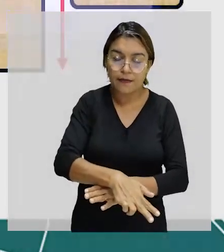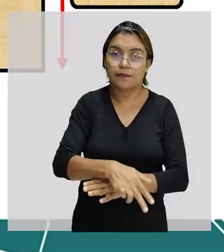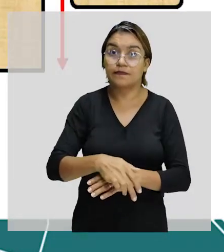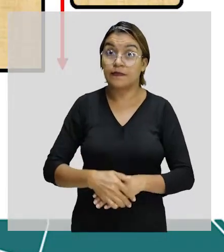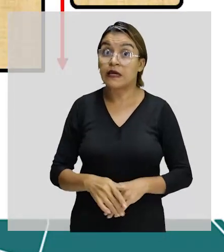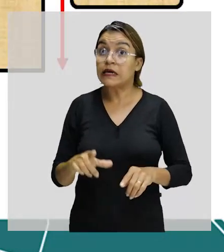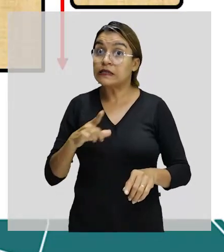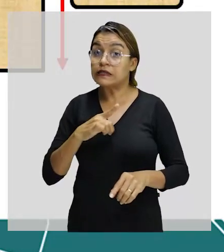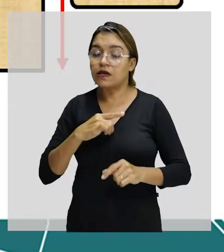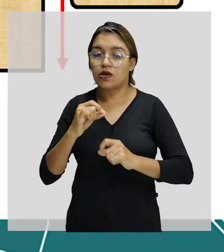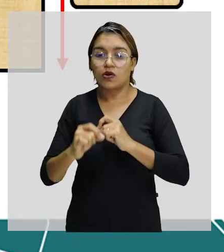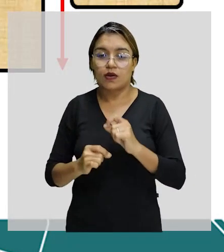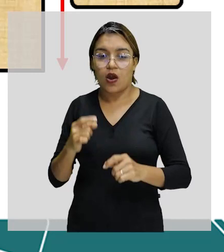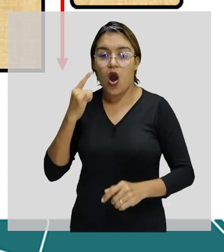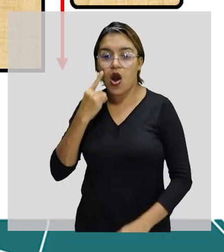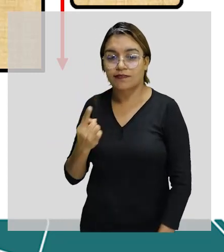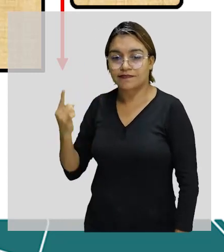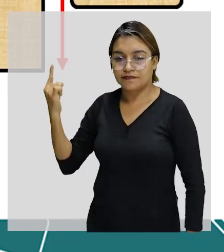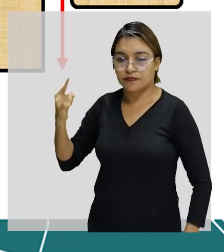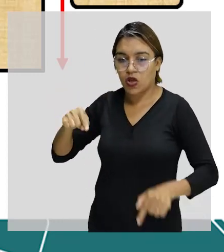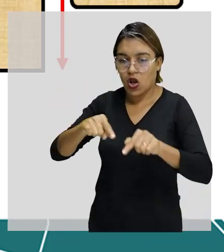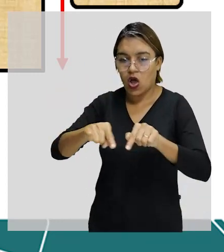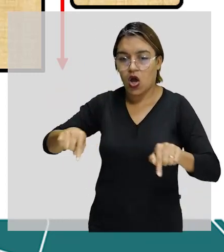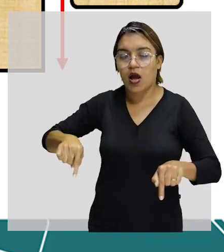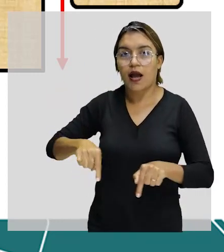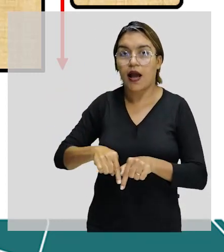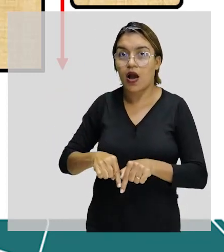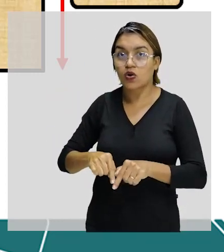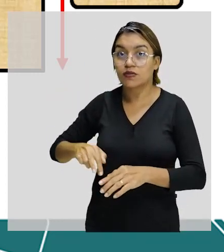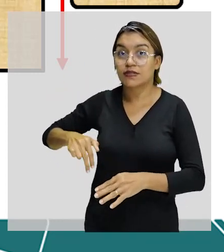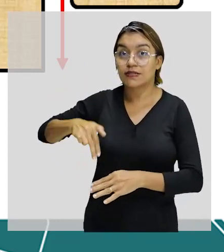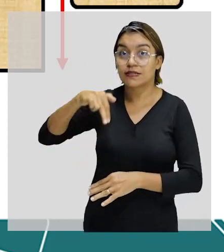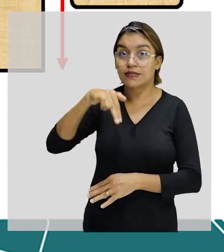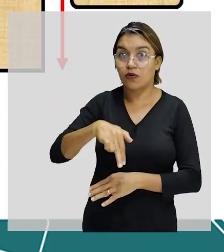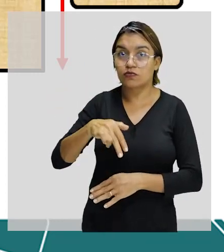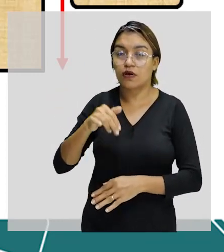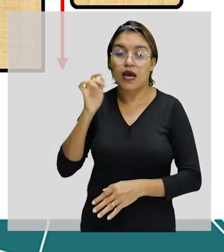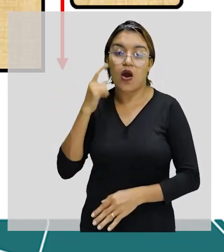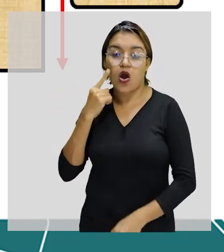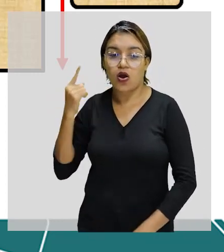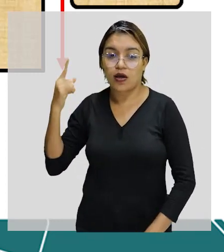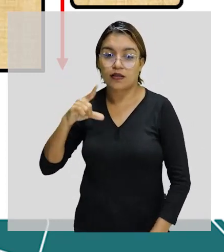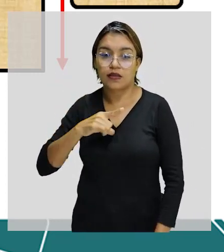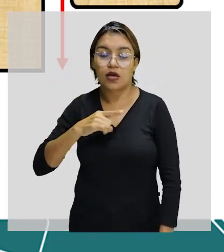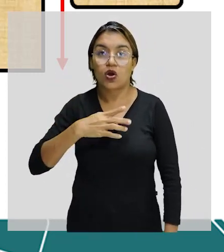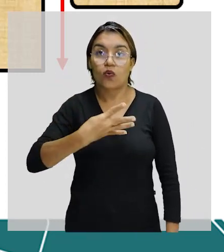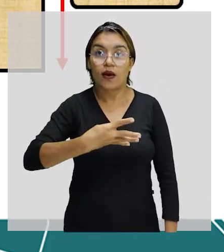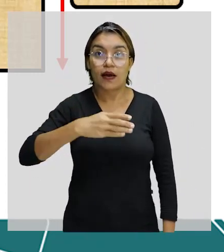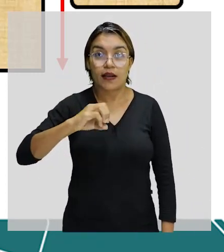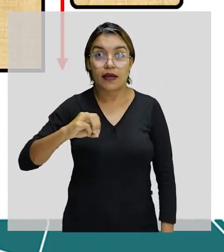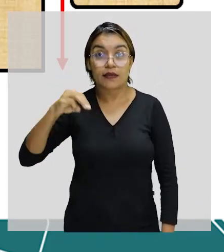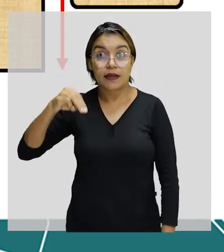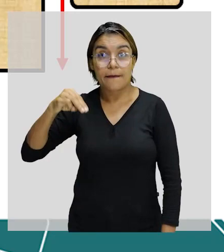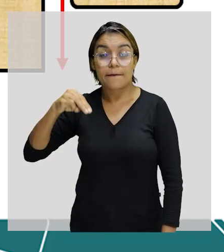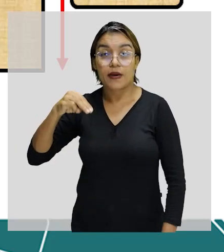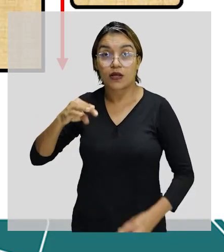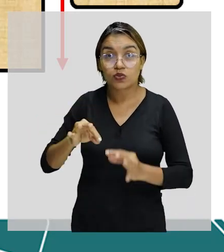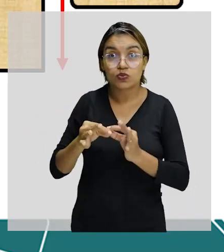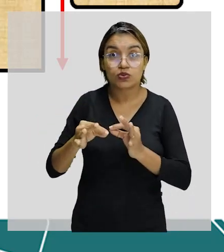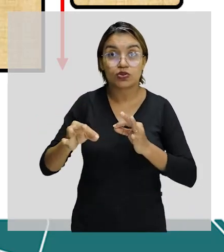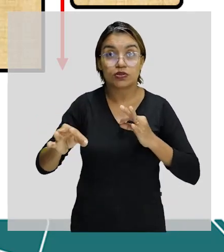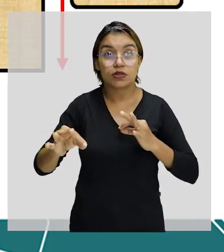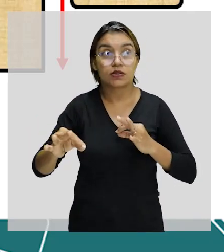Aí tem essa área de salto. A área de salto, nós temos 40 metros de distância, onde o